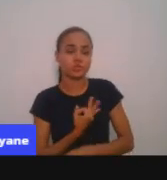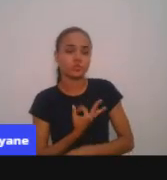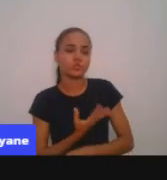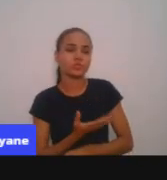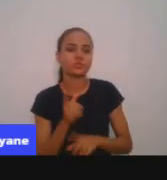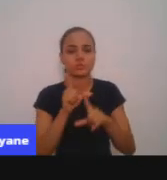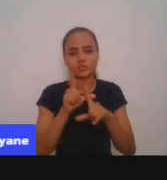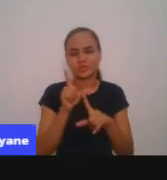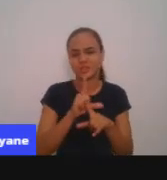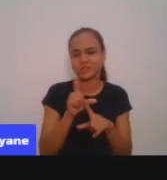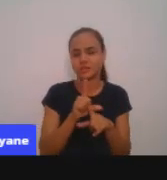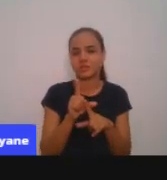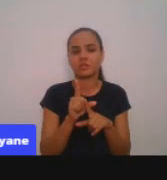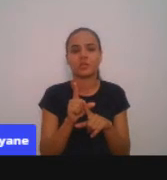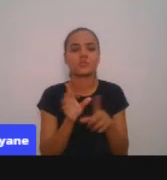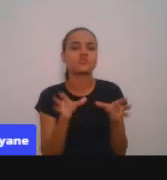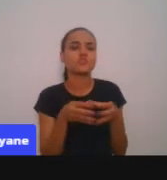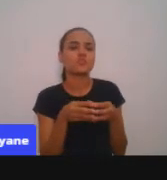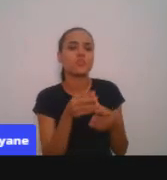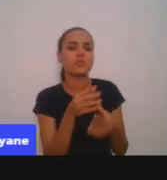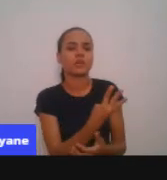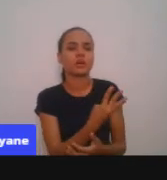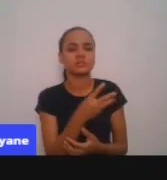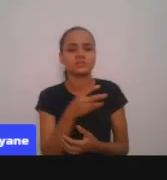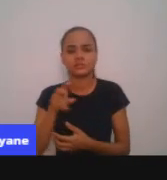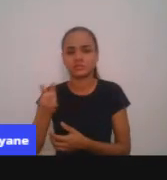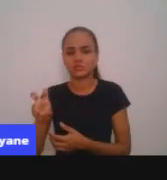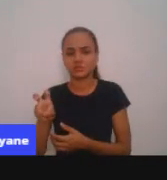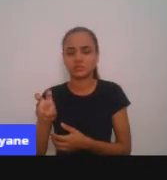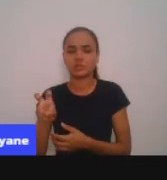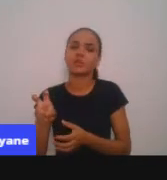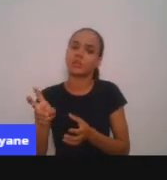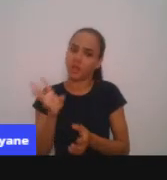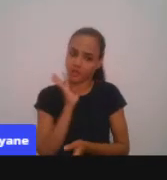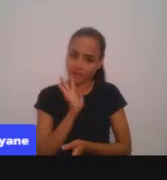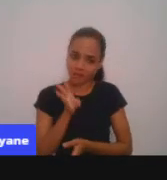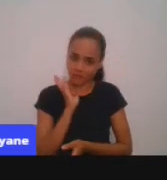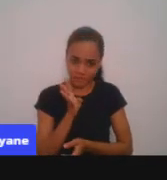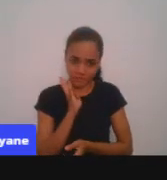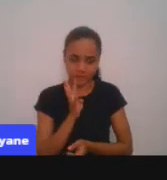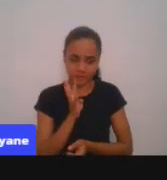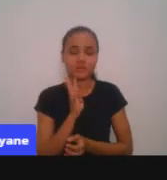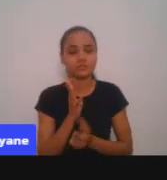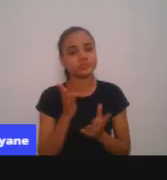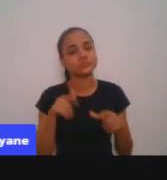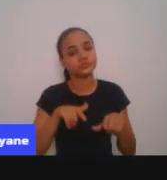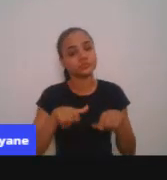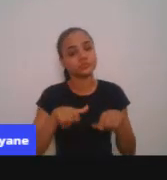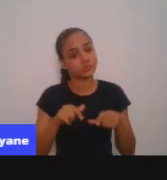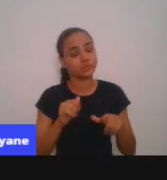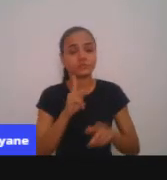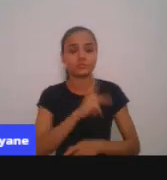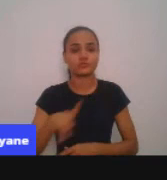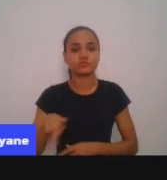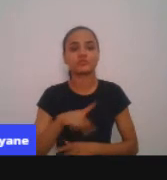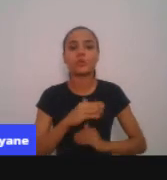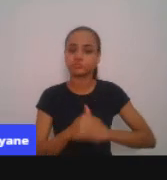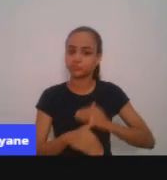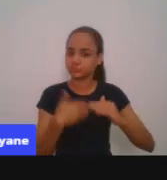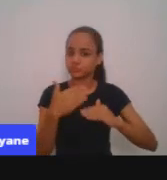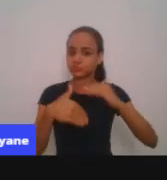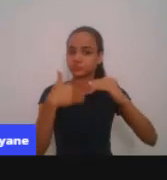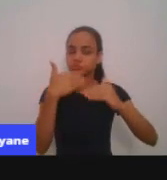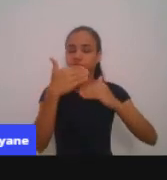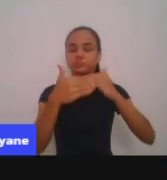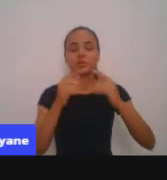5, esse é um jeito muito legal de ser trabalhado, do professor construir isso, e depois